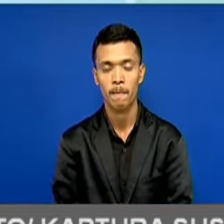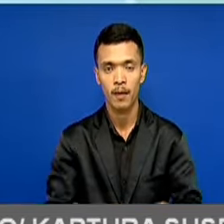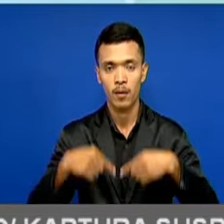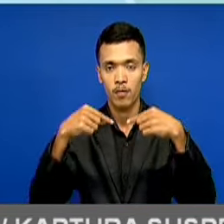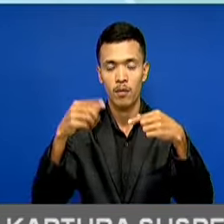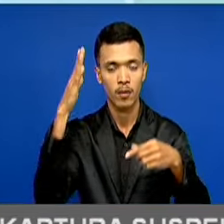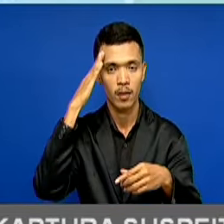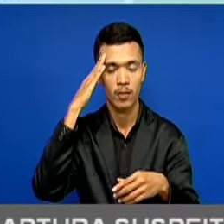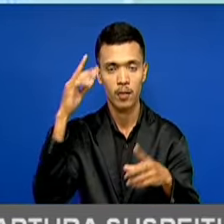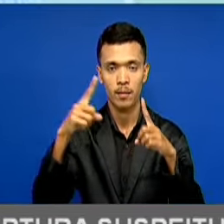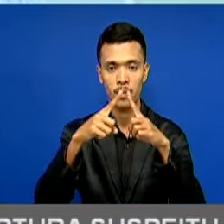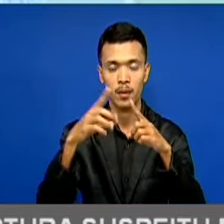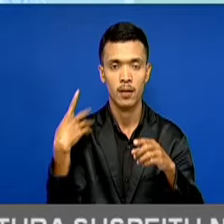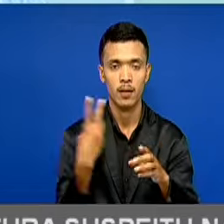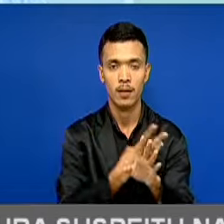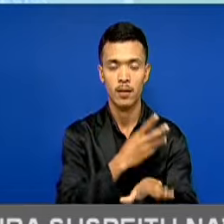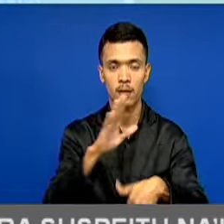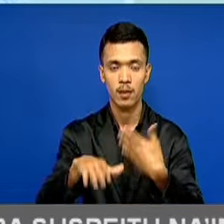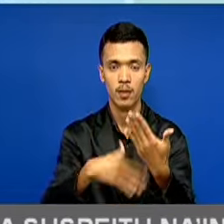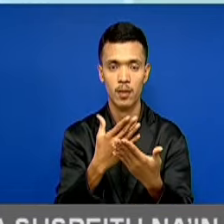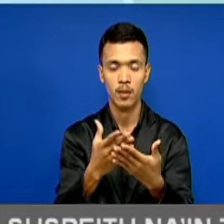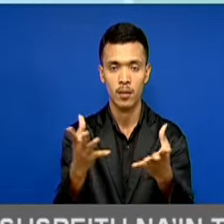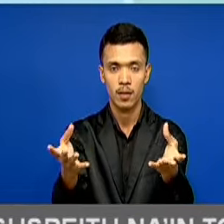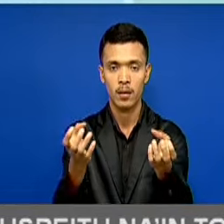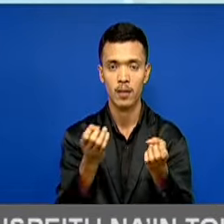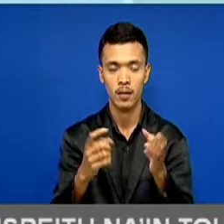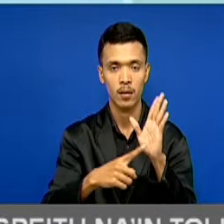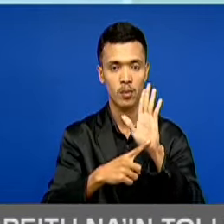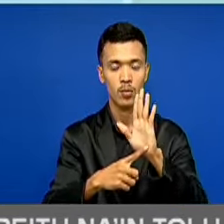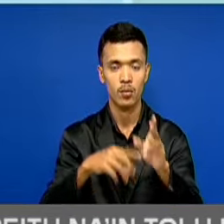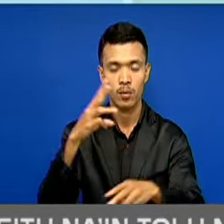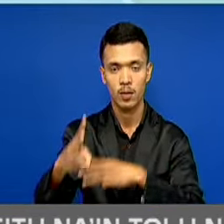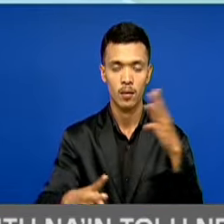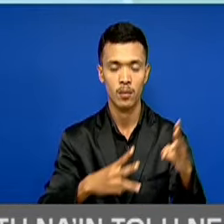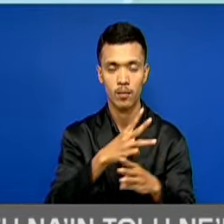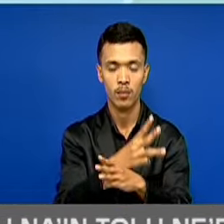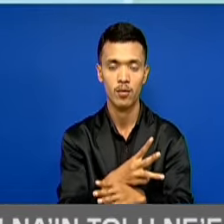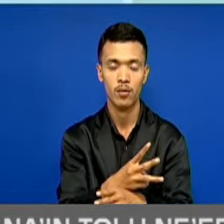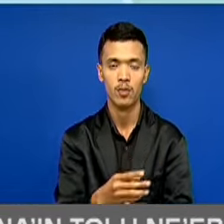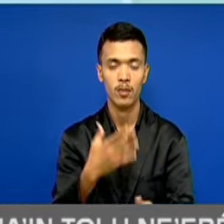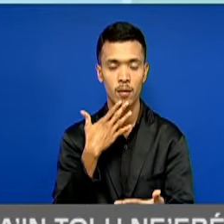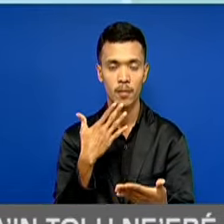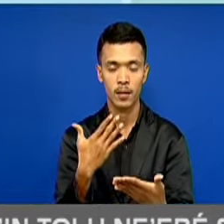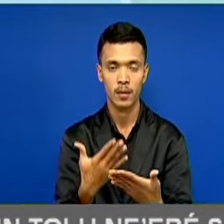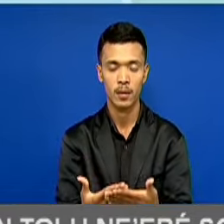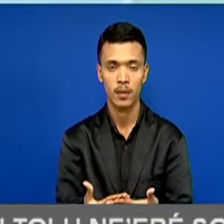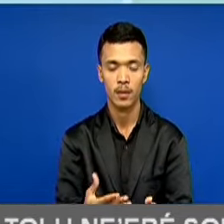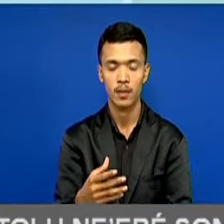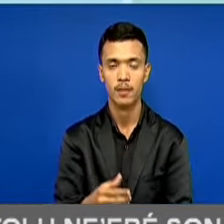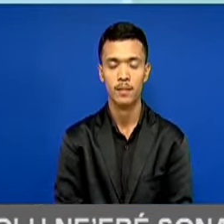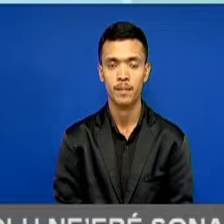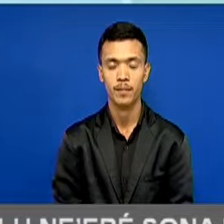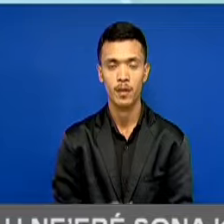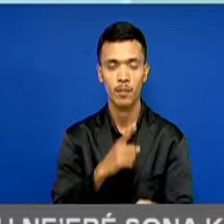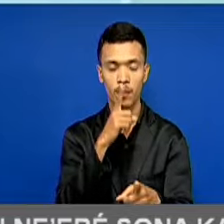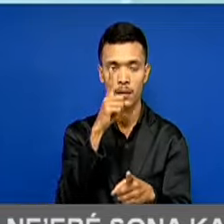temos uma ita outra cata, e está a cara que a turdo no Bahia Mundo, boa de neve dia, boa de neve qualidade,